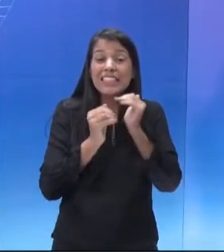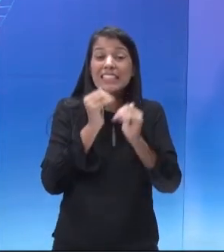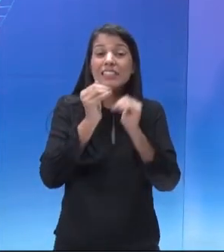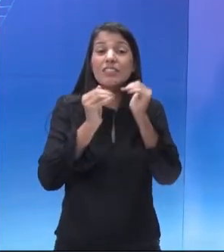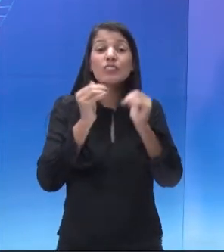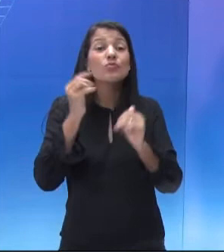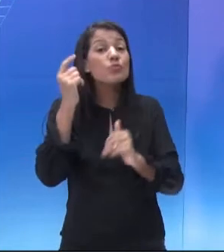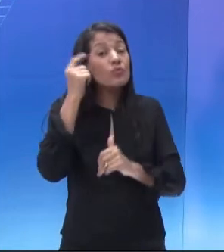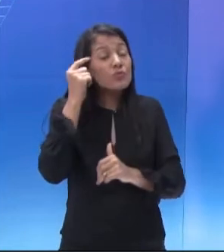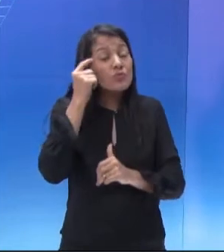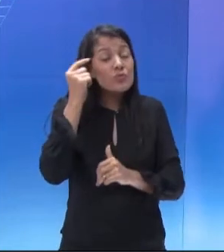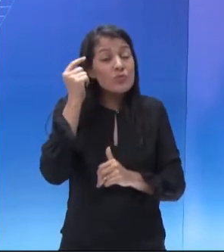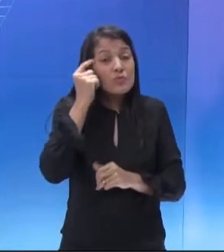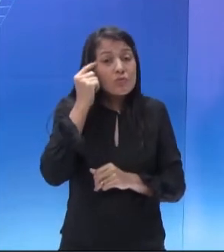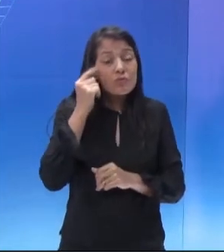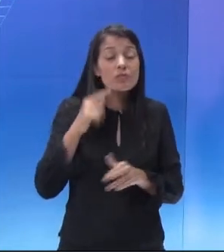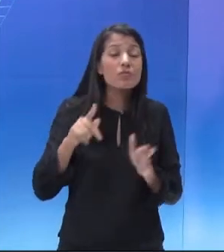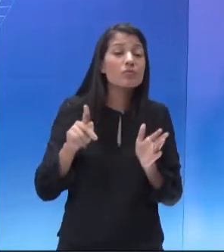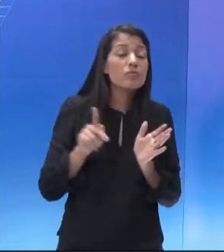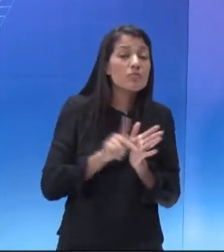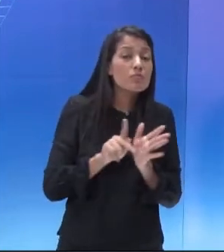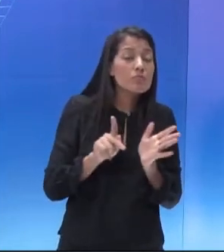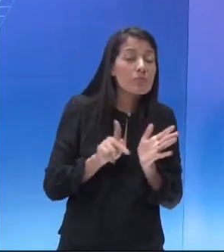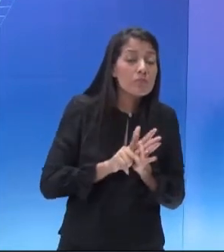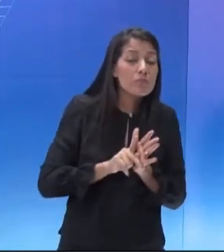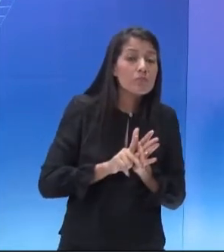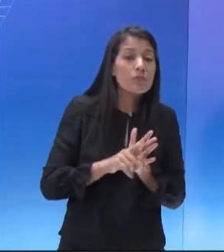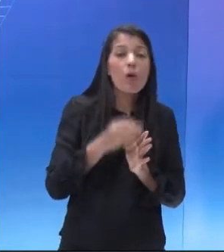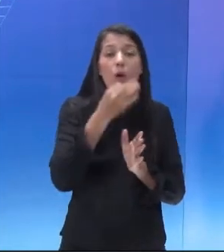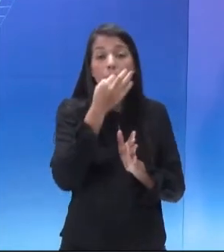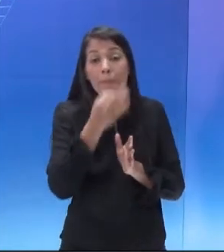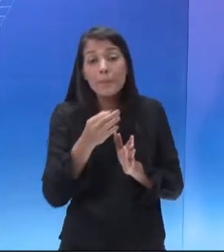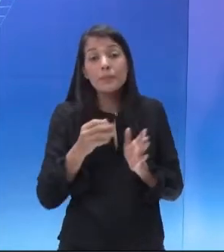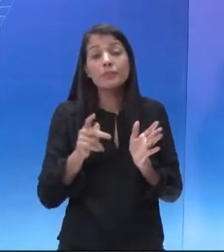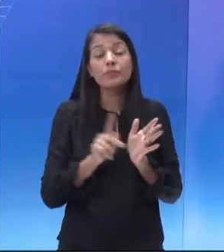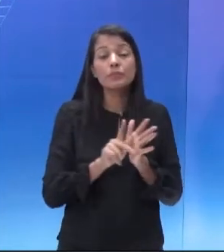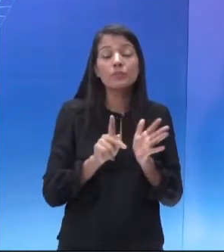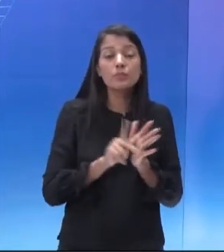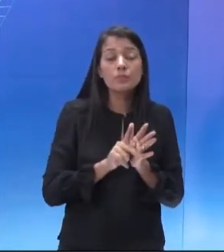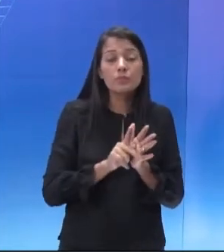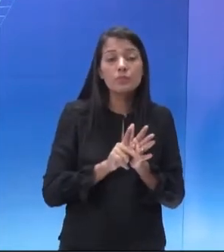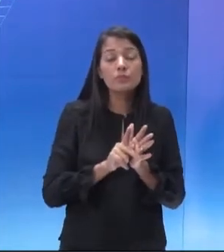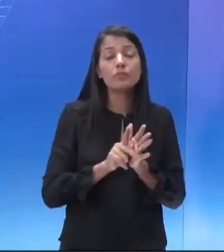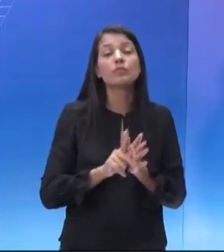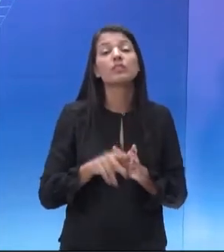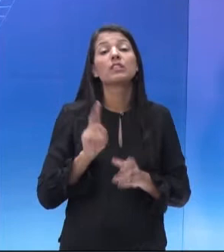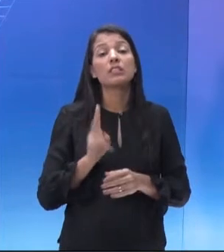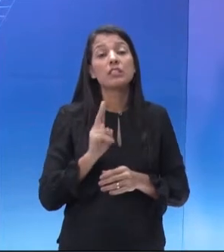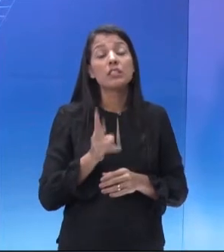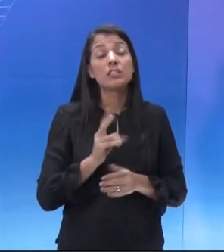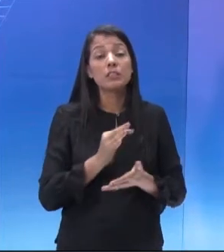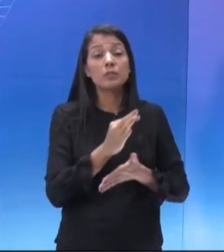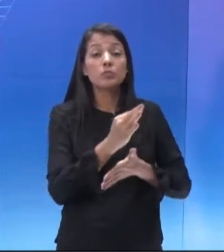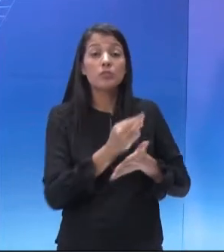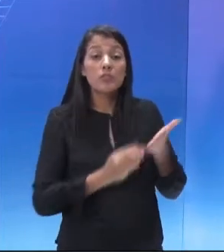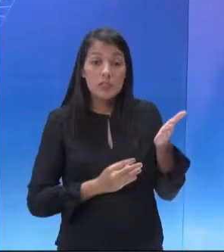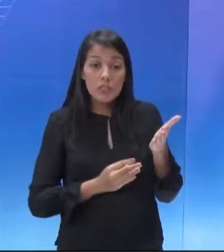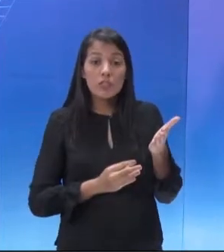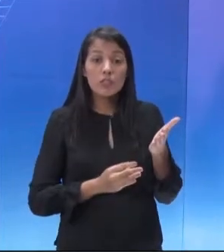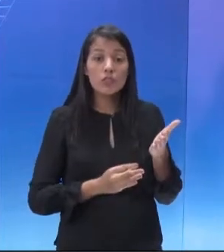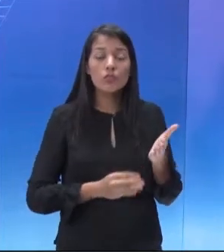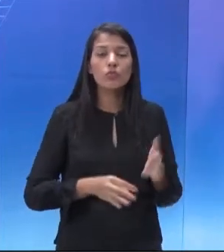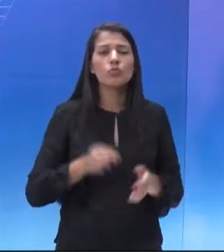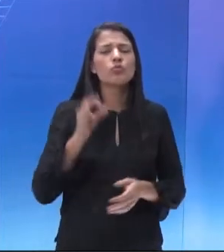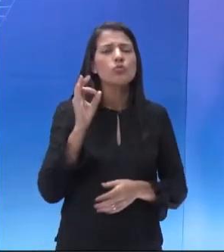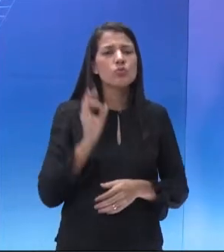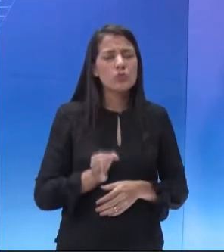esqueça que nós já estamos trazendo um texto desde o início que ele vai primar pelo respeito aos direitos humanos. Entenda